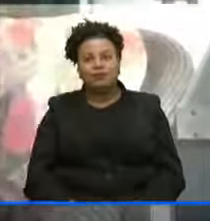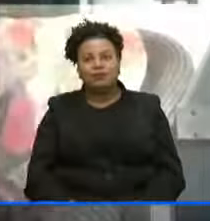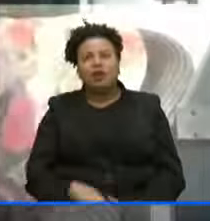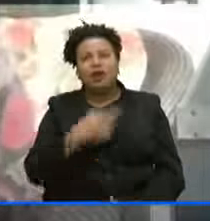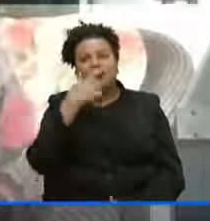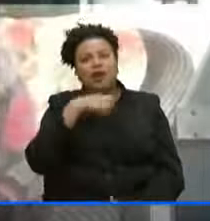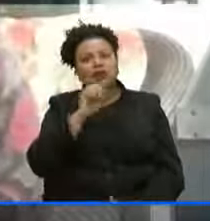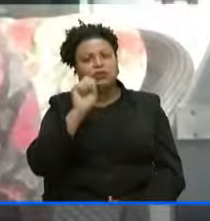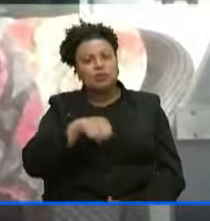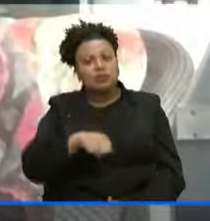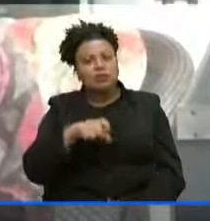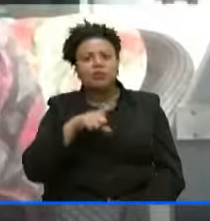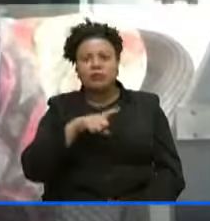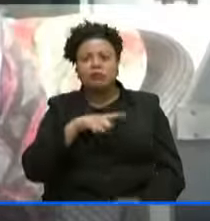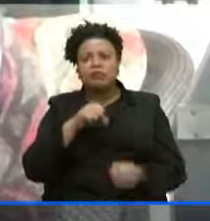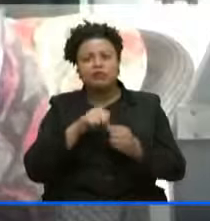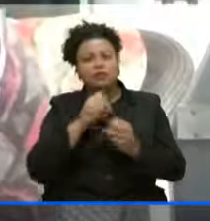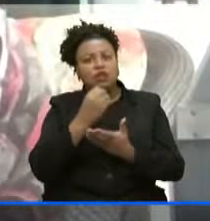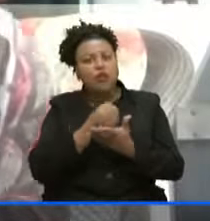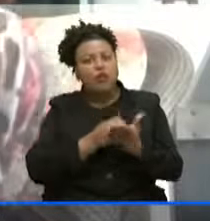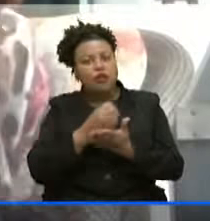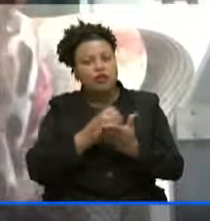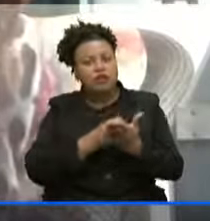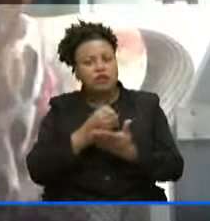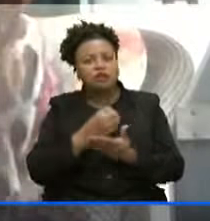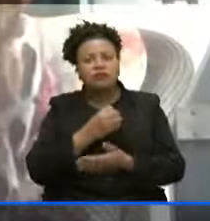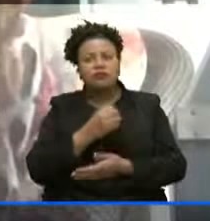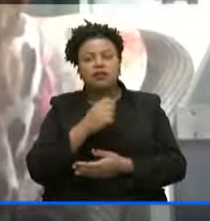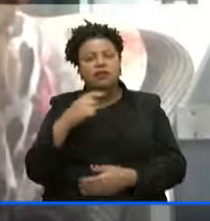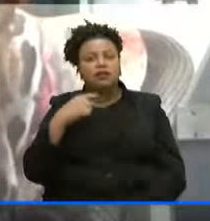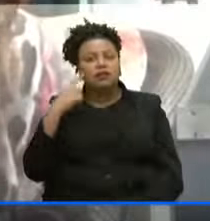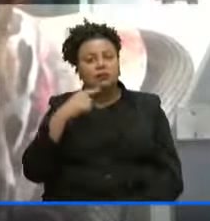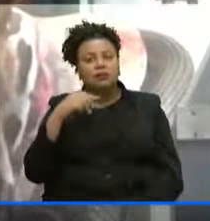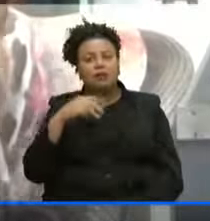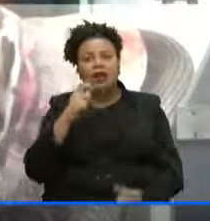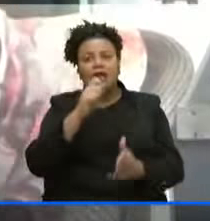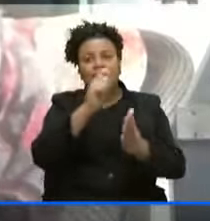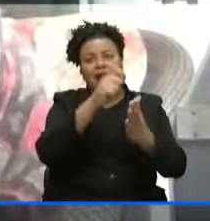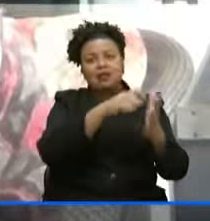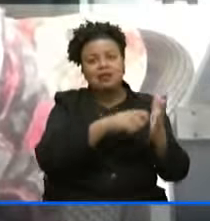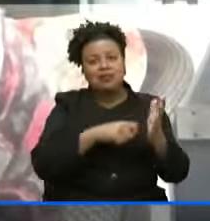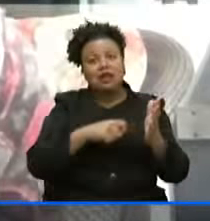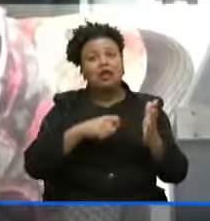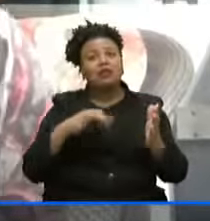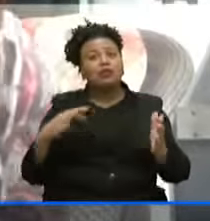Acho que sim, acho que devíamos fazer um ofício, deputado Luiz Marenco, que fosse assinado pelos